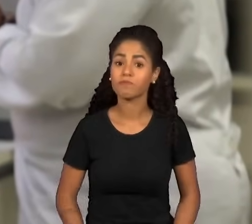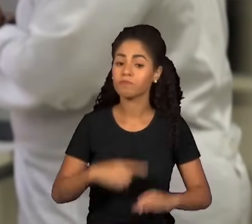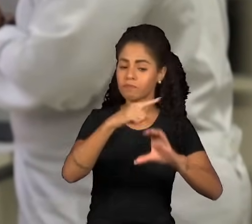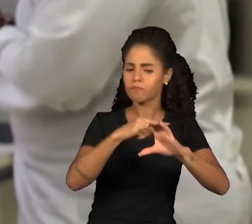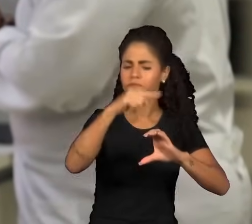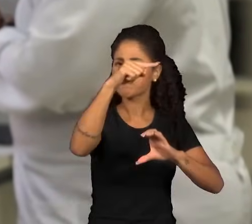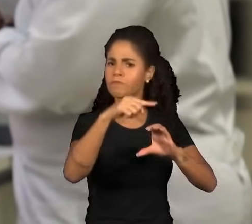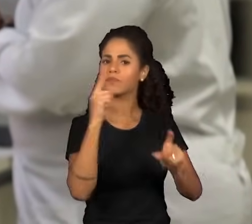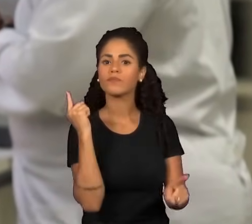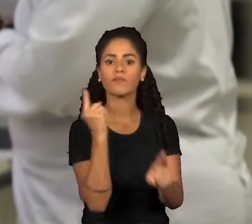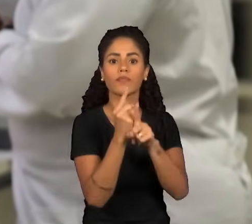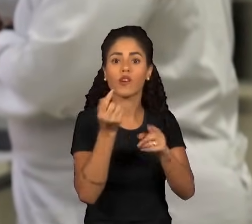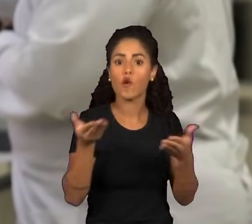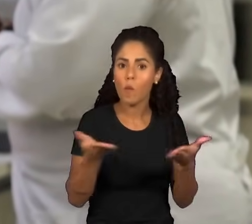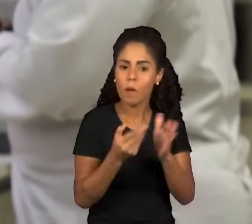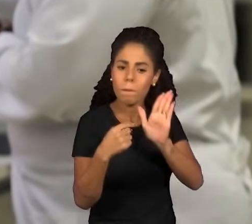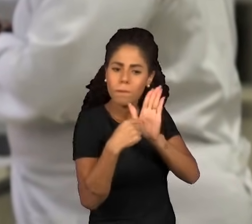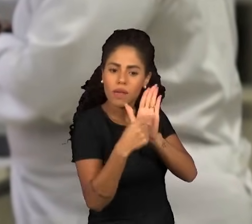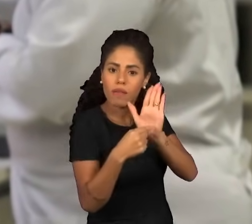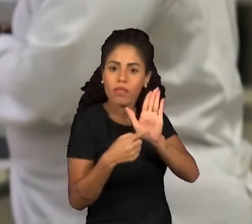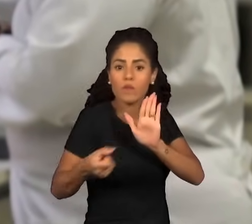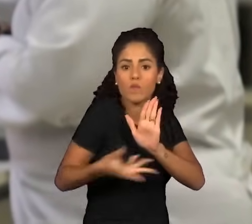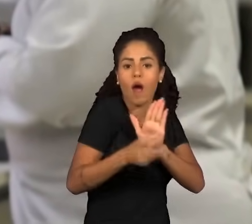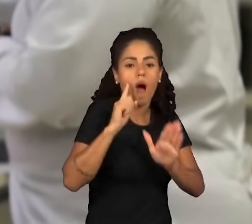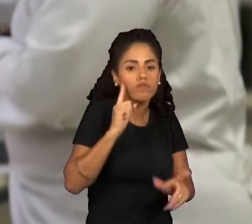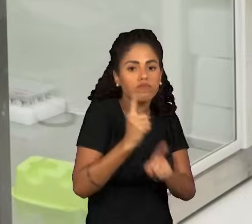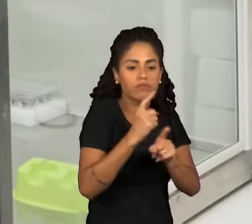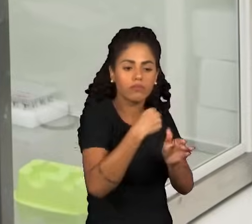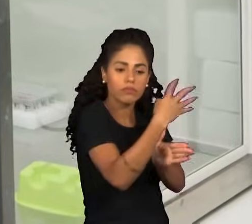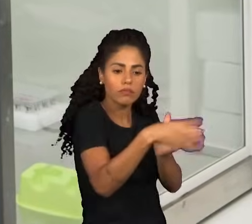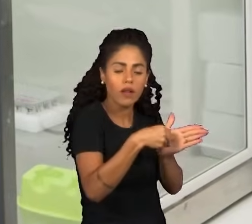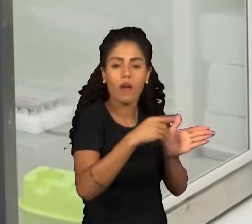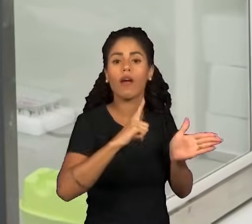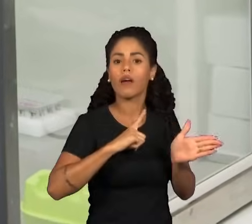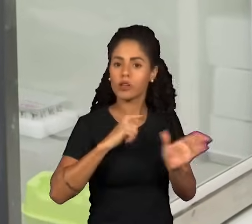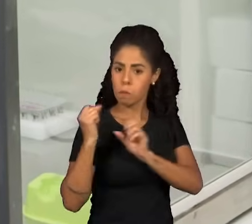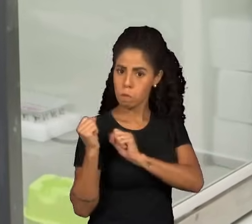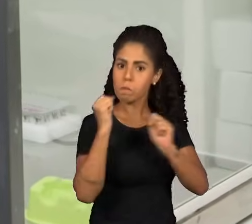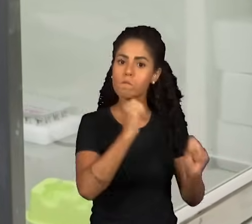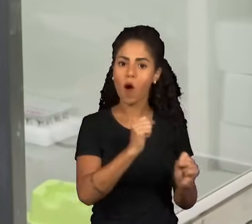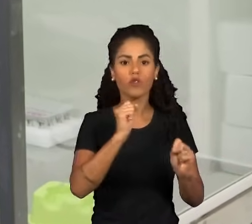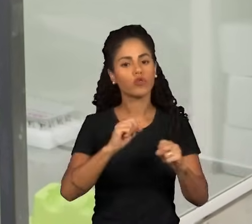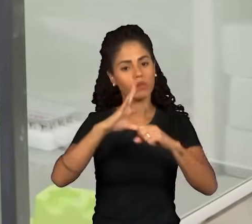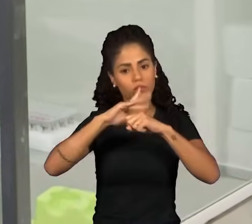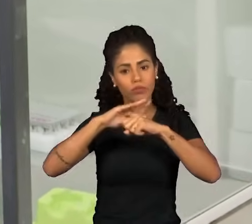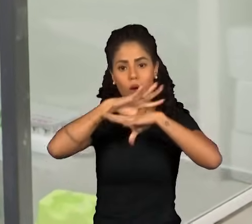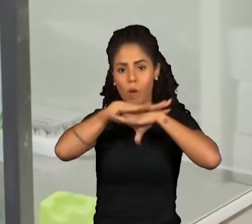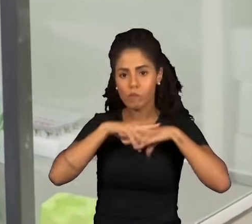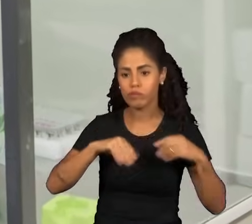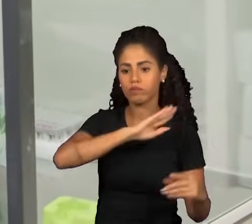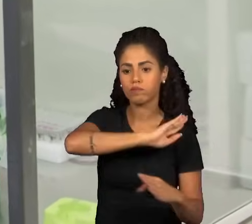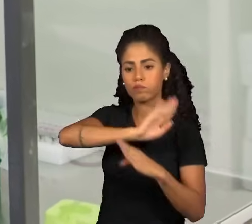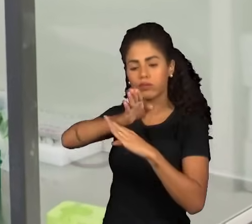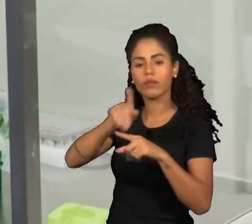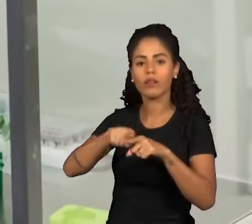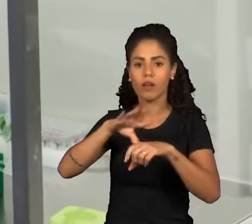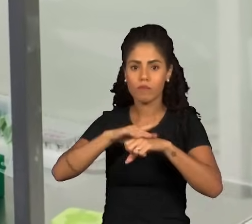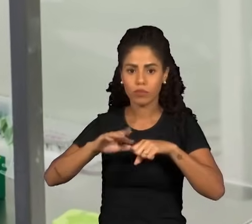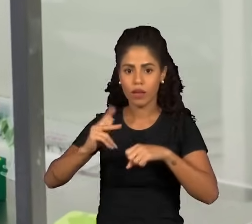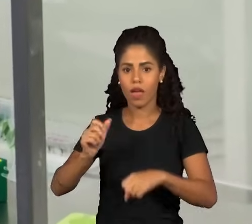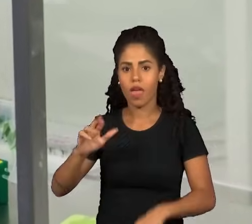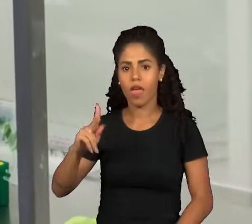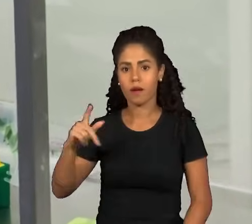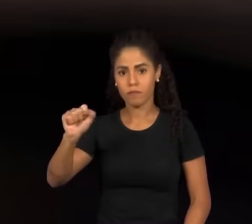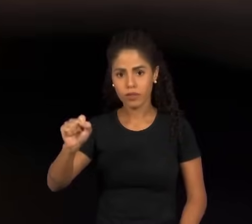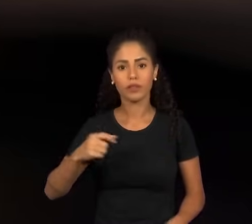Cientistas descobrem uma nova bactéria encontrada na Amazônia que tem potencial para combater doenças como herpes e o